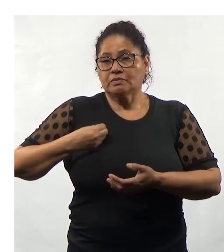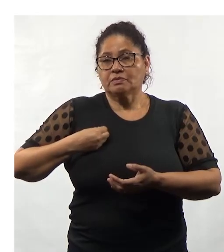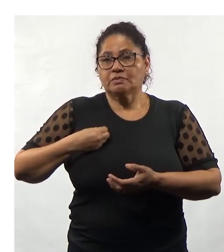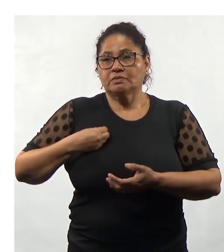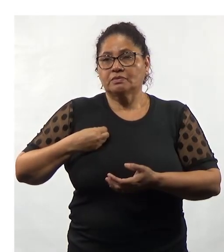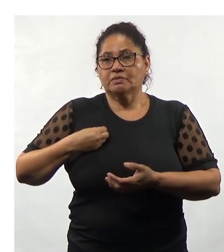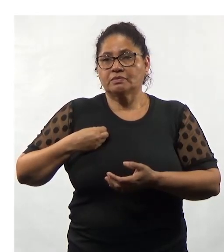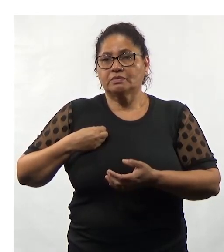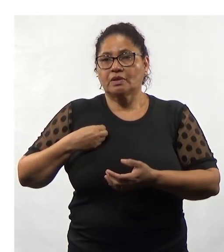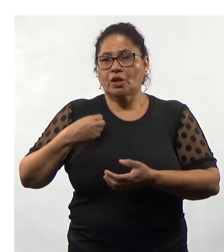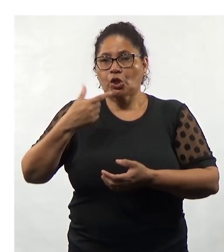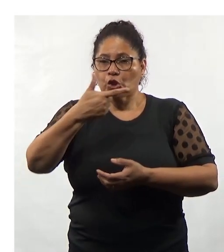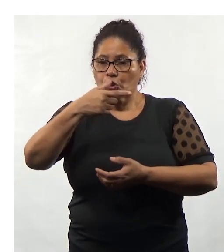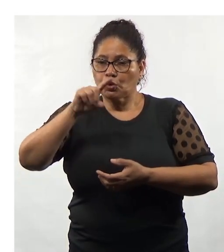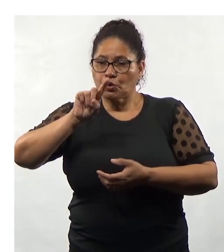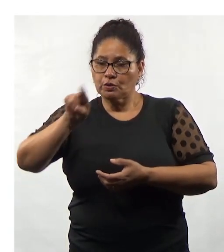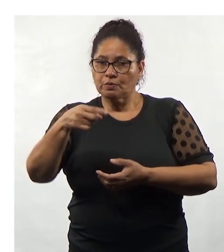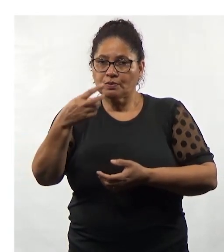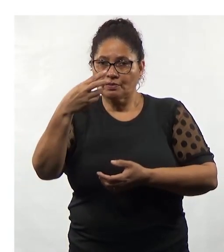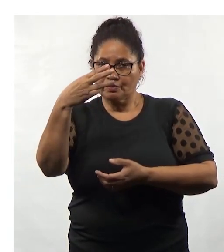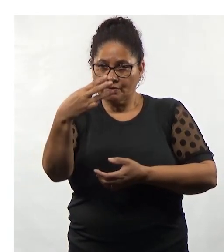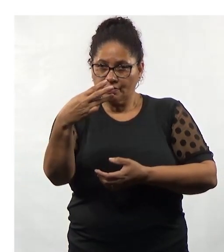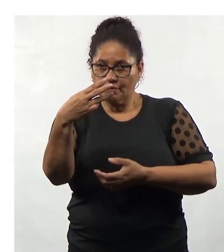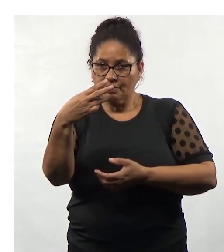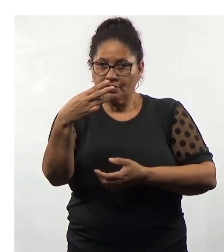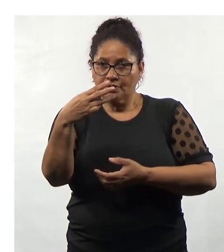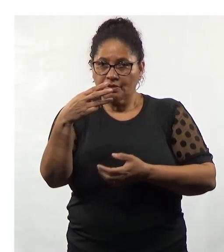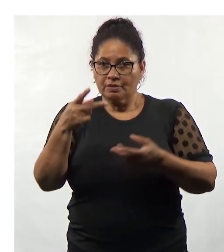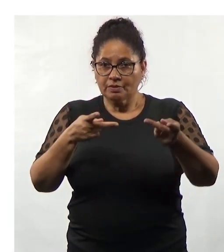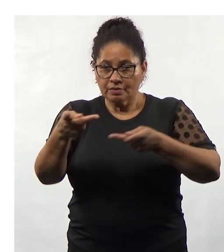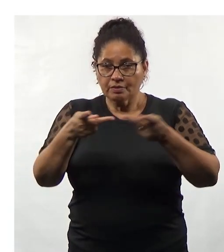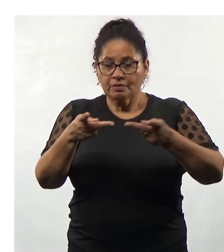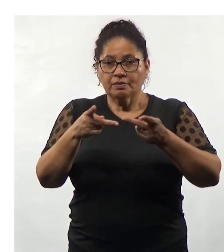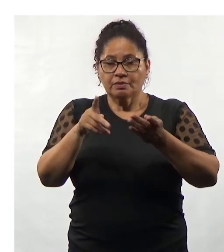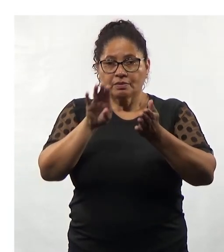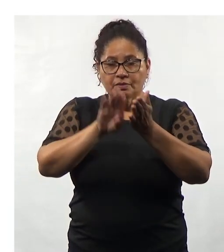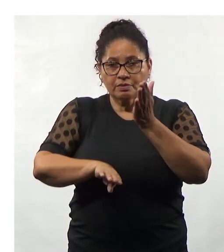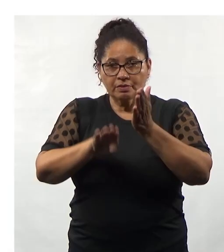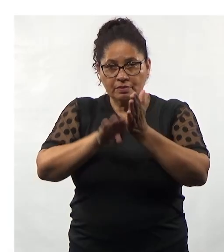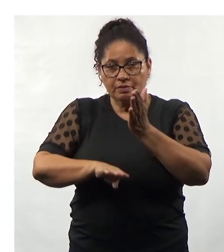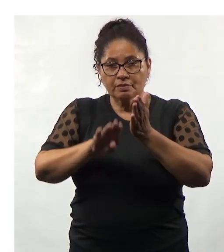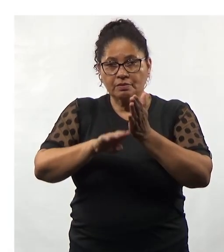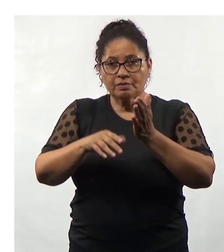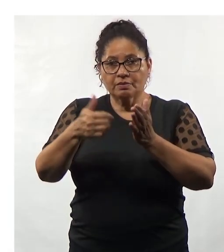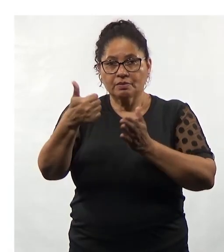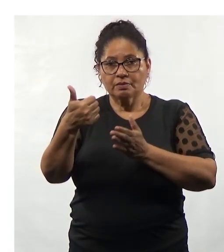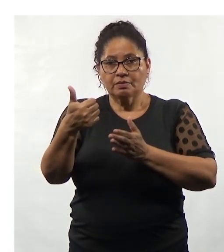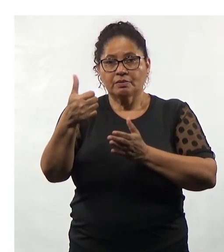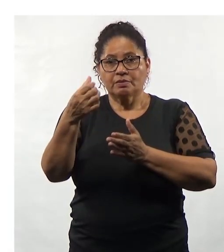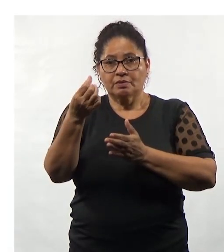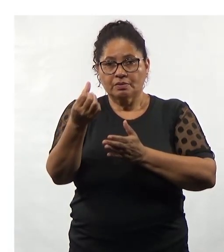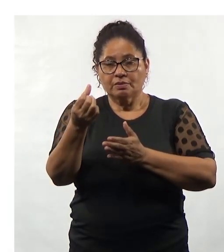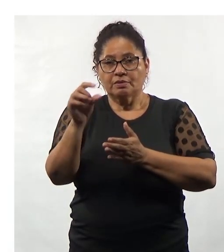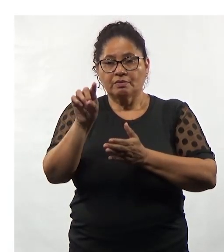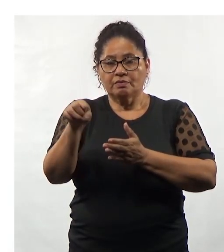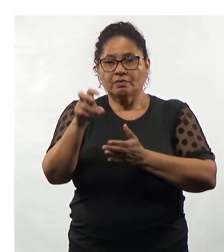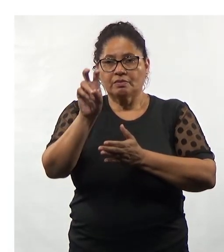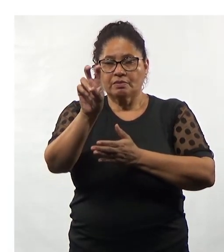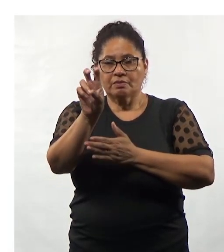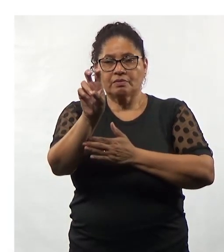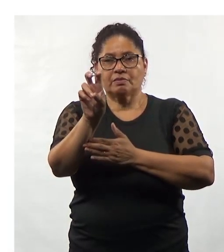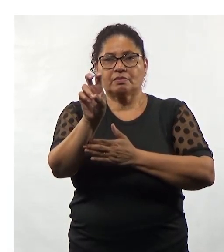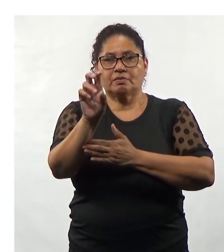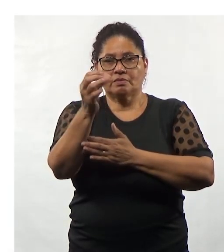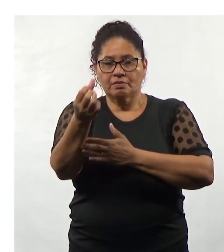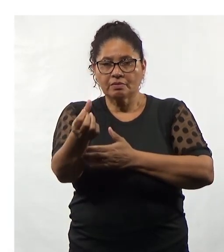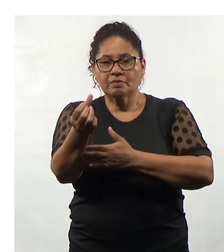estabelecemos 2,3, projetos com notas abaixo de 16,56 estão cortados. Se houver